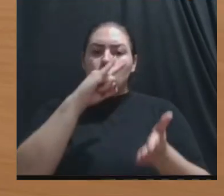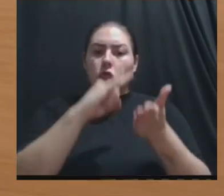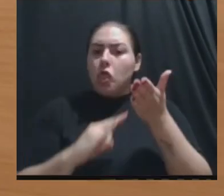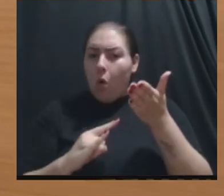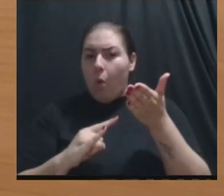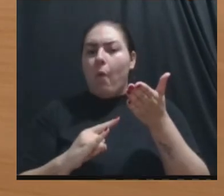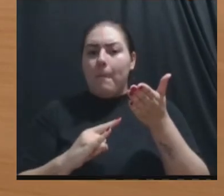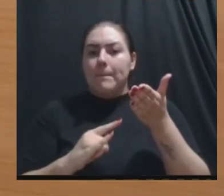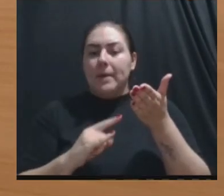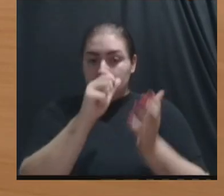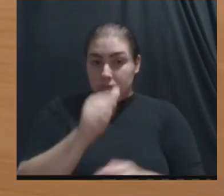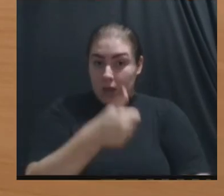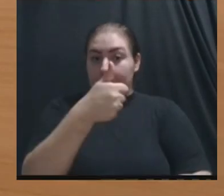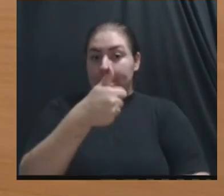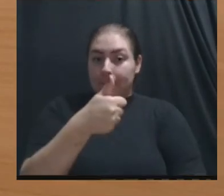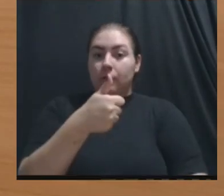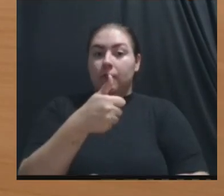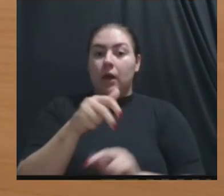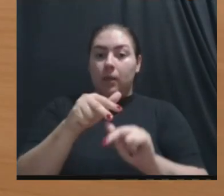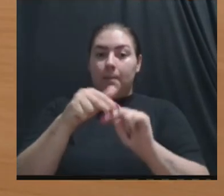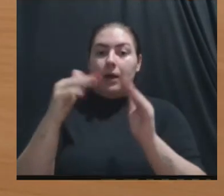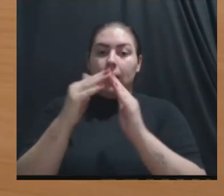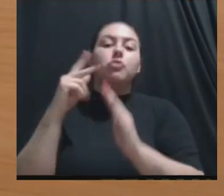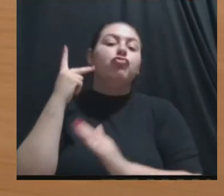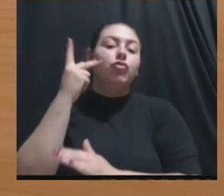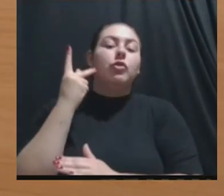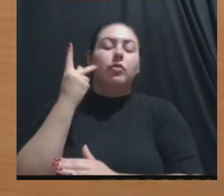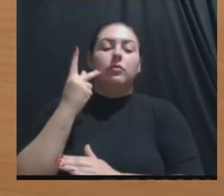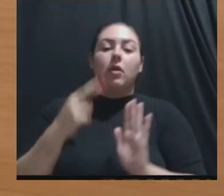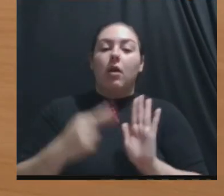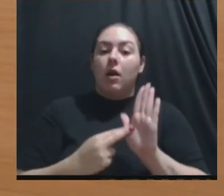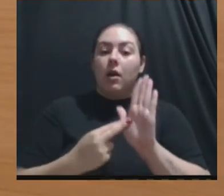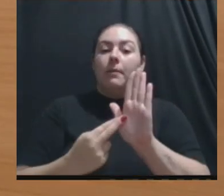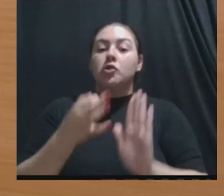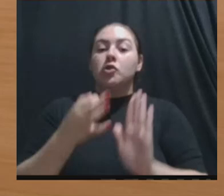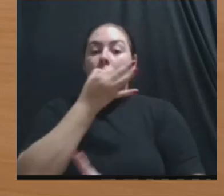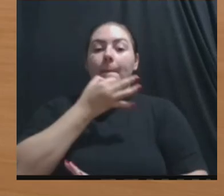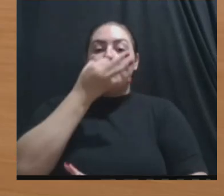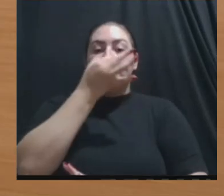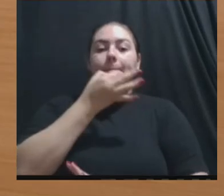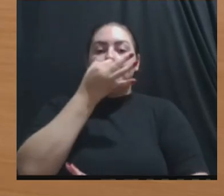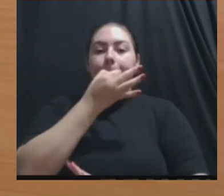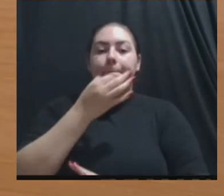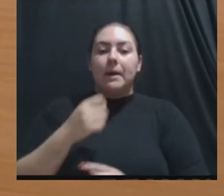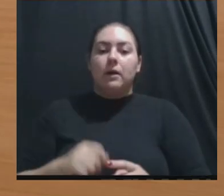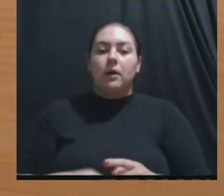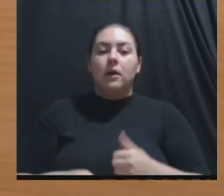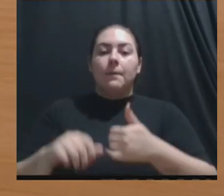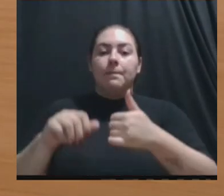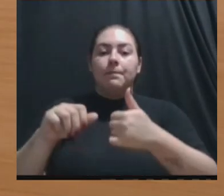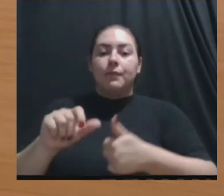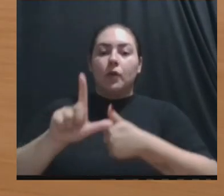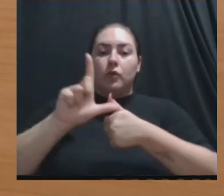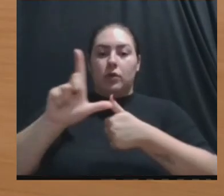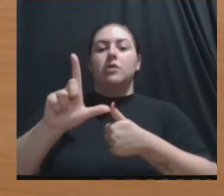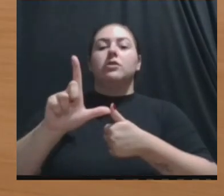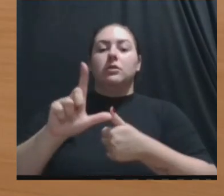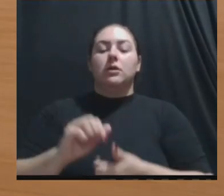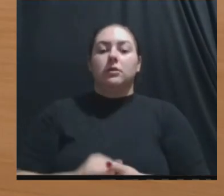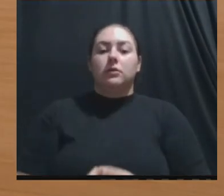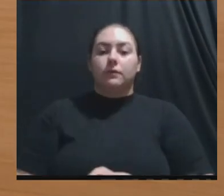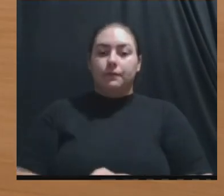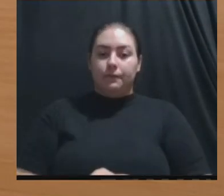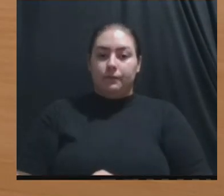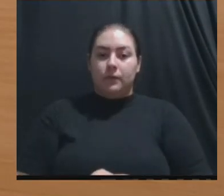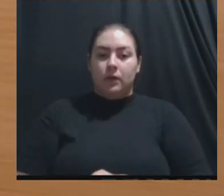pela Câmara, representa a opinião do Legislativo da nossa cidade acerca do tema proposto. E uma